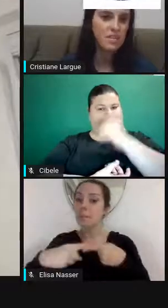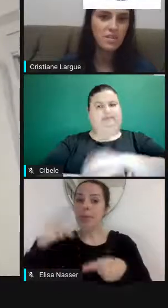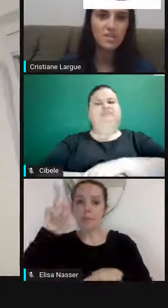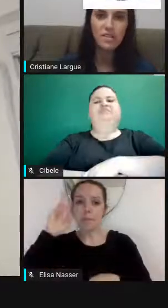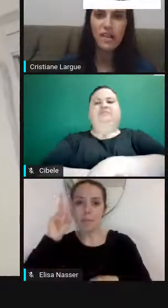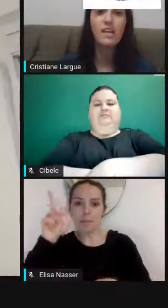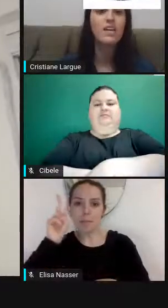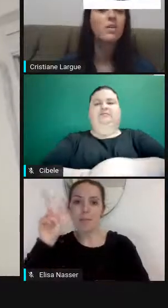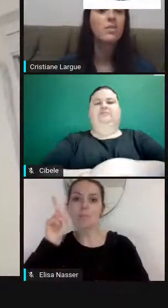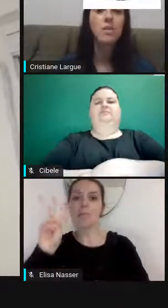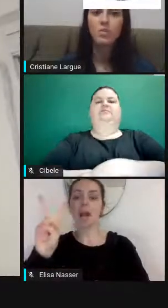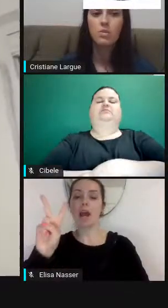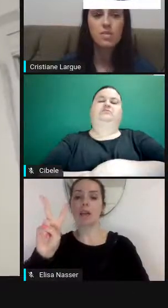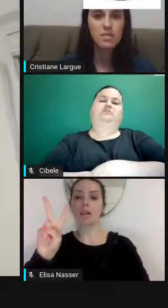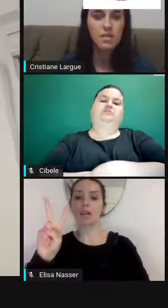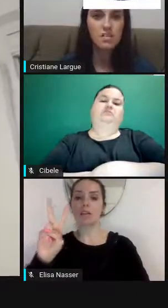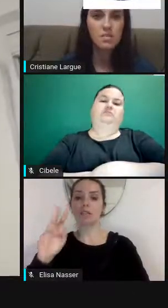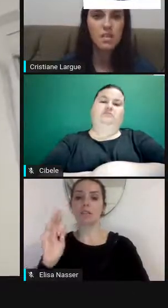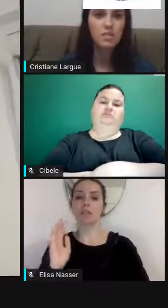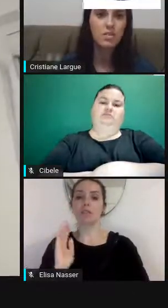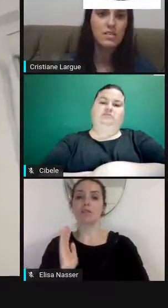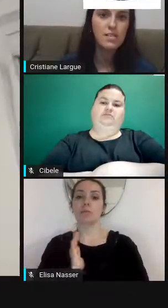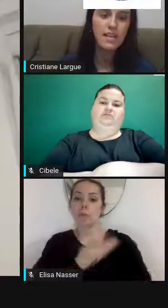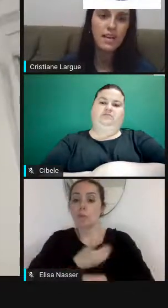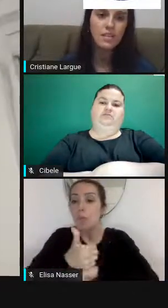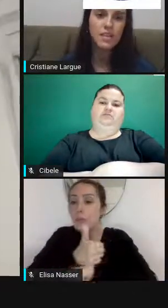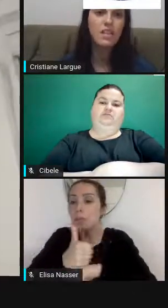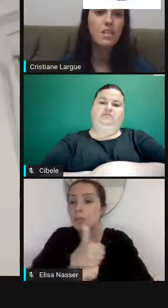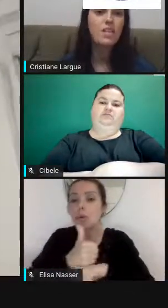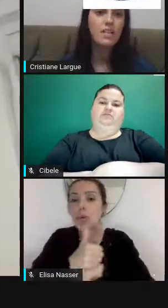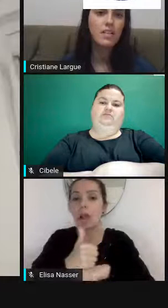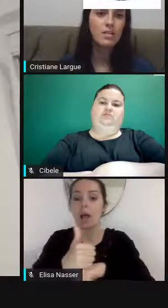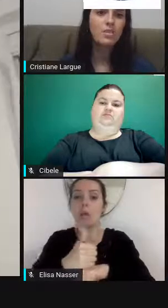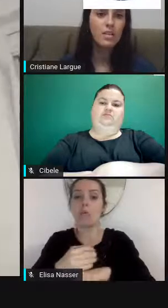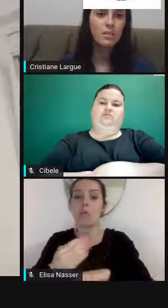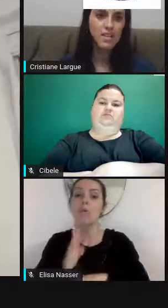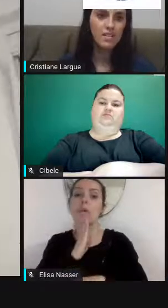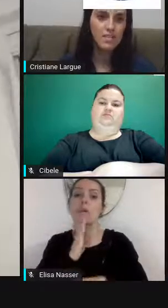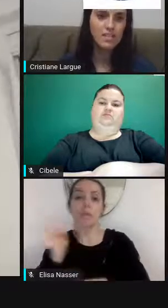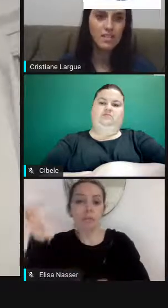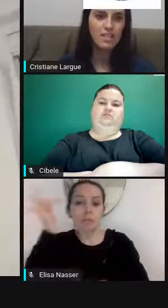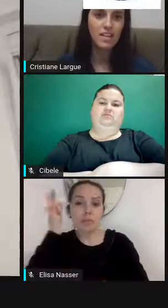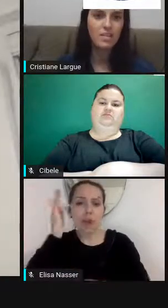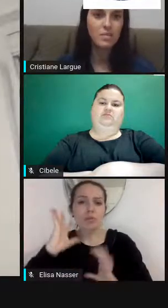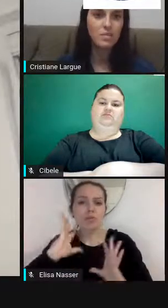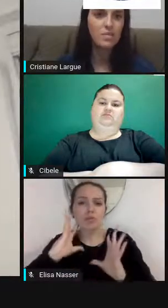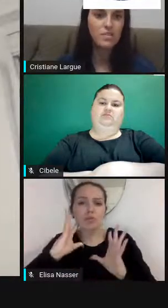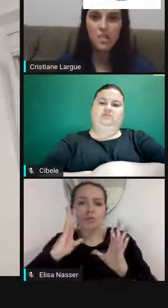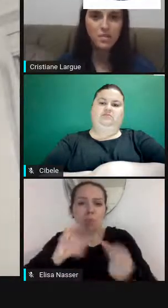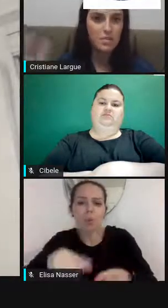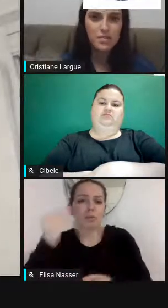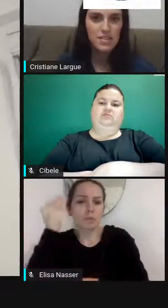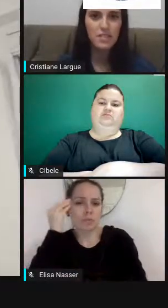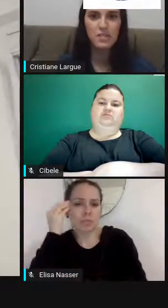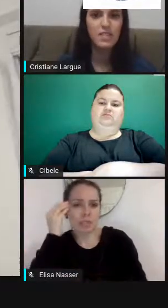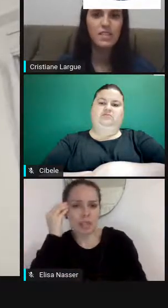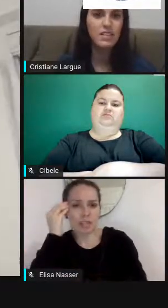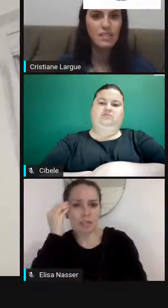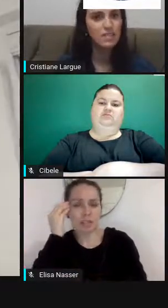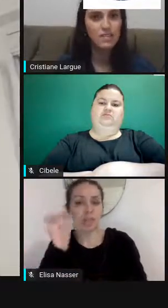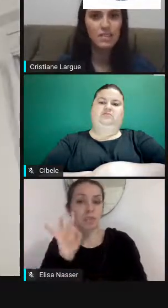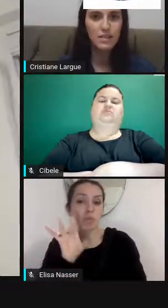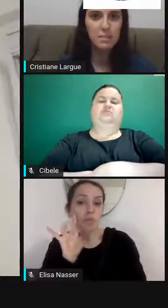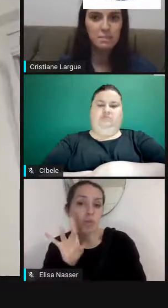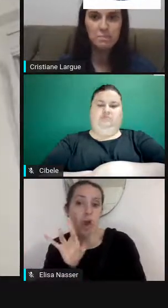com conhecimento técnico em todo esse conhecimento com toda essa bagagem não apenas o profissional que vai